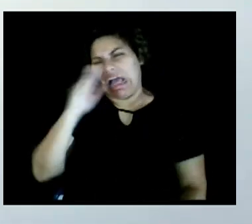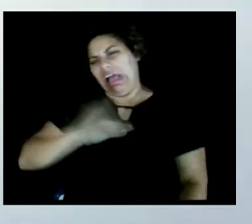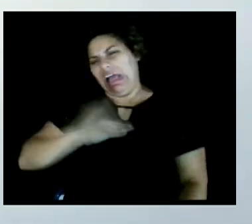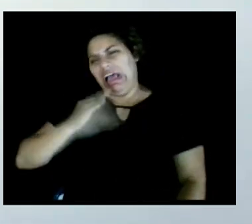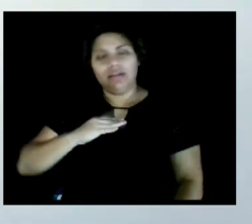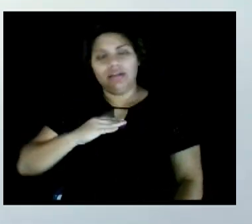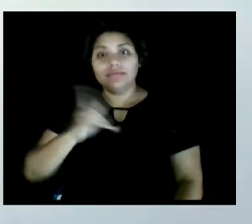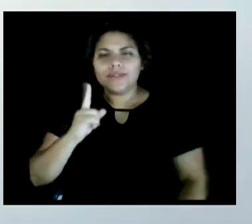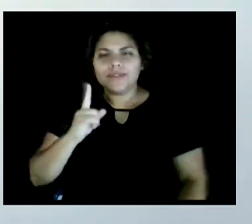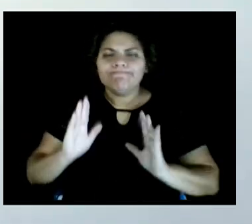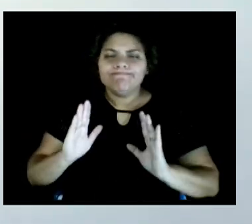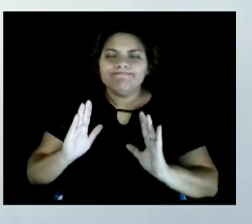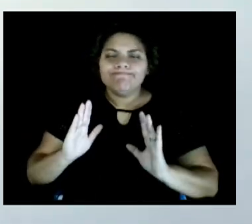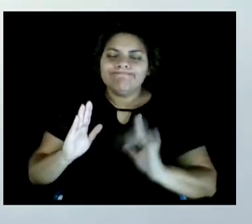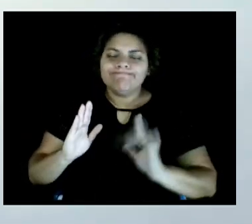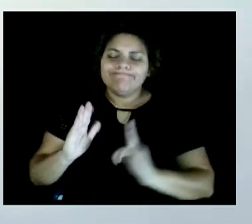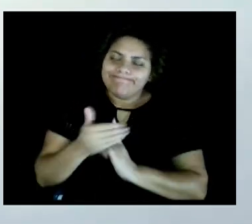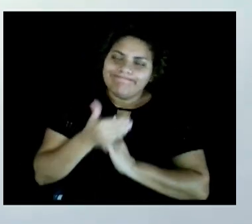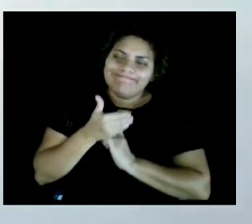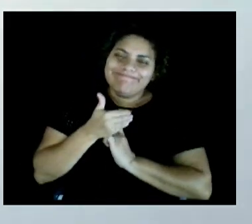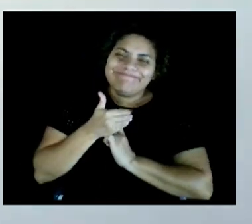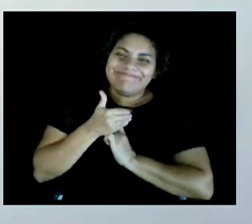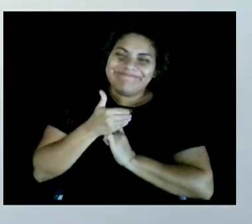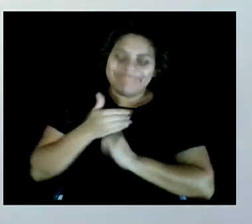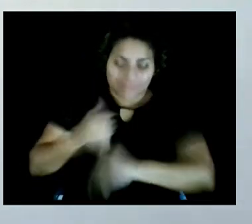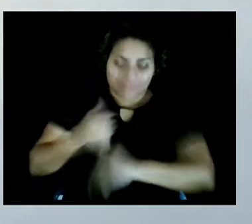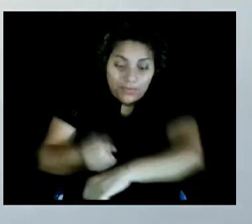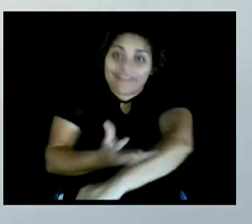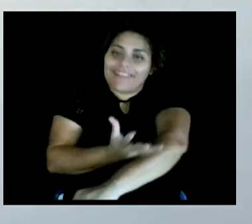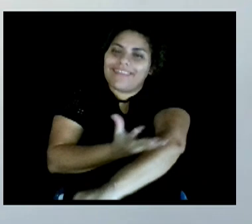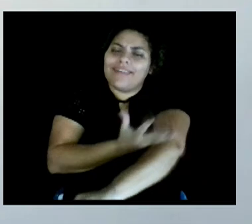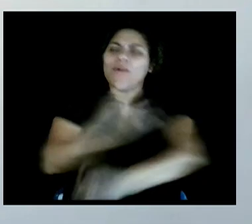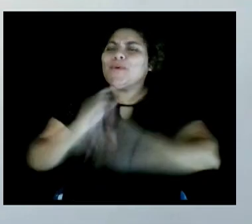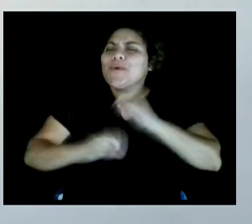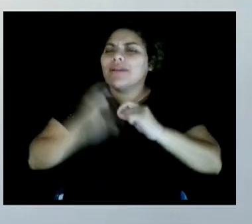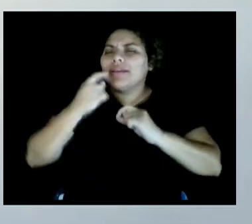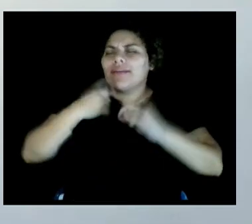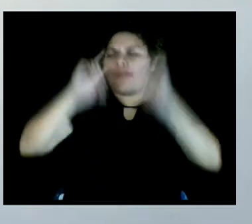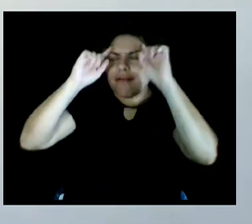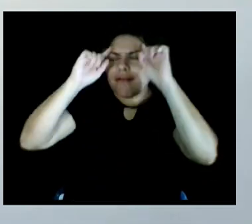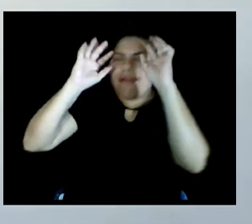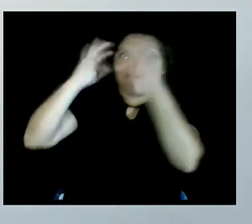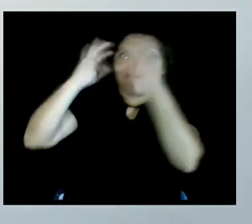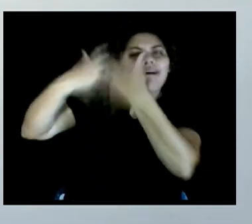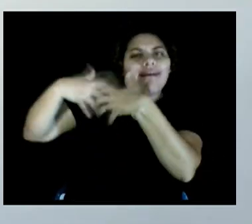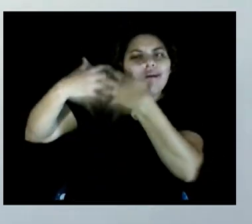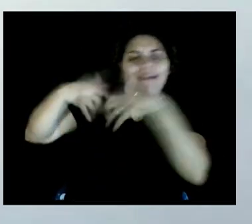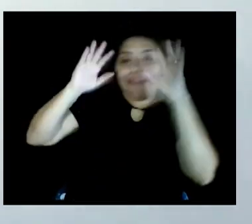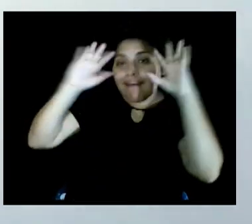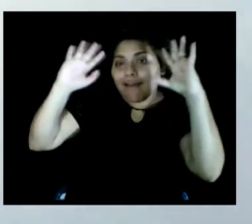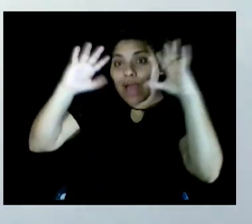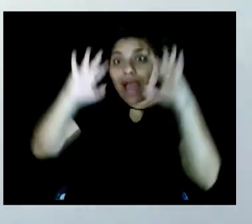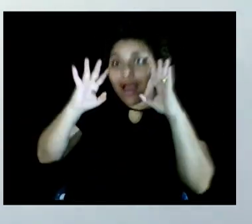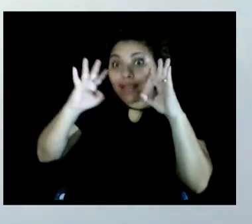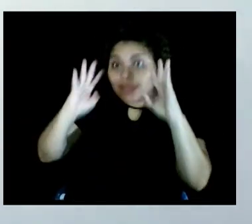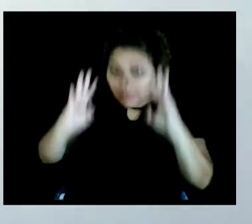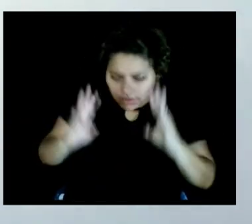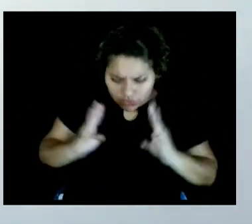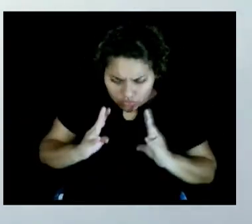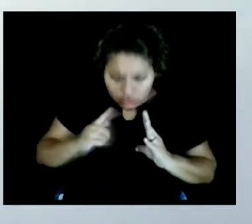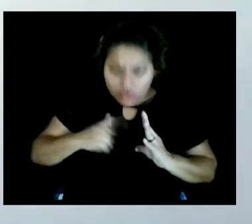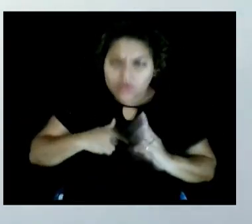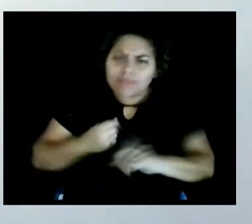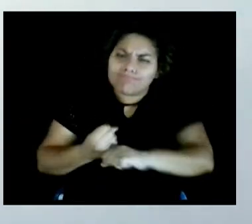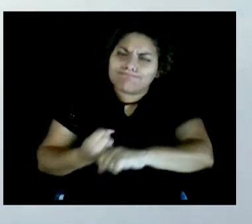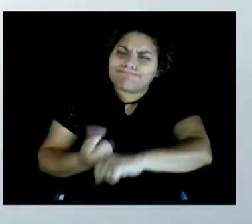ela, né? Claro que o que precisa sempre dar uma atenção, o quanto essa emoção, sendo ela uma emoção ali